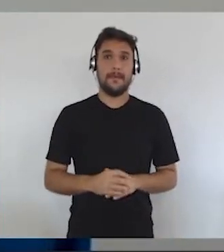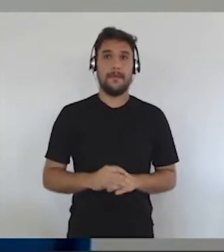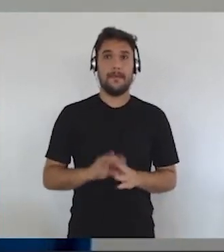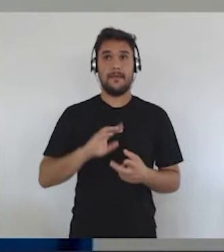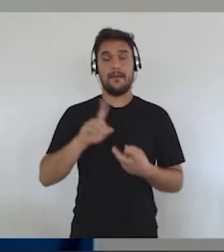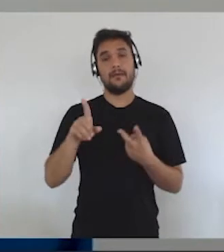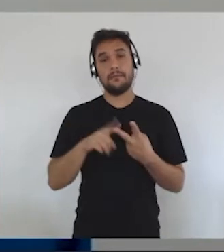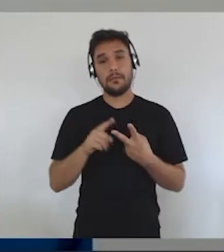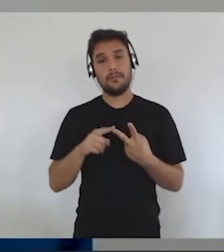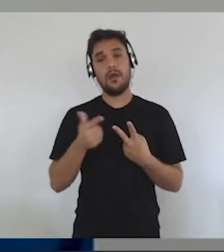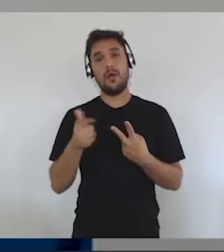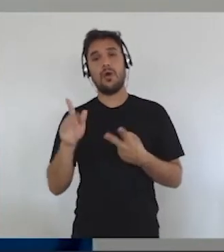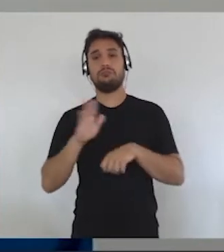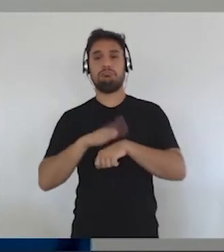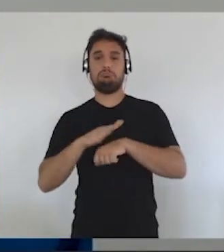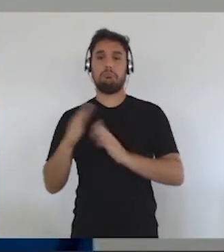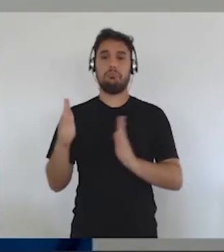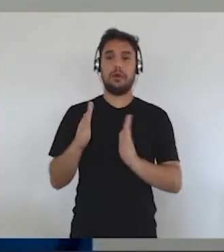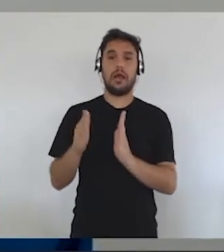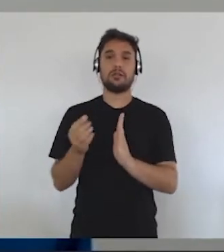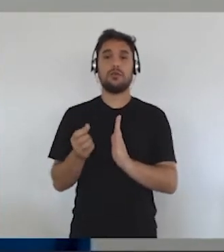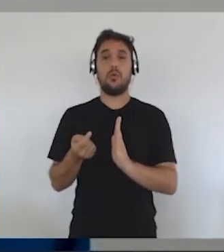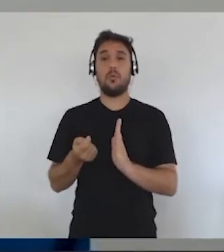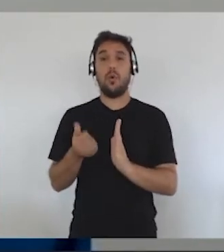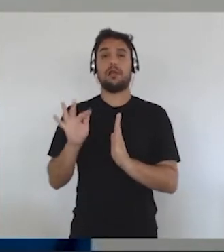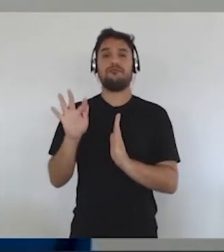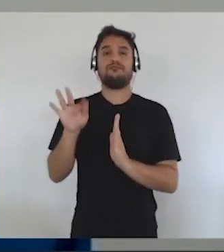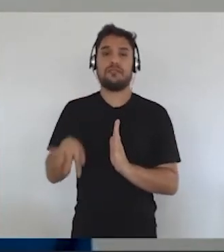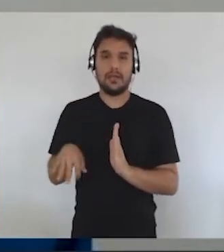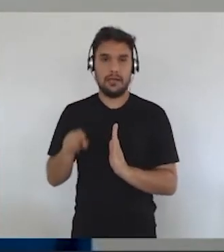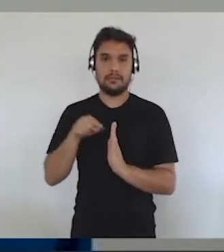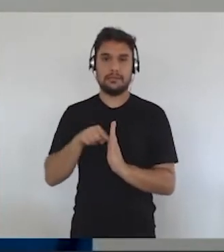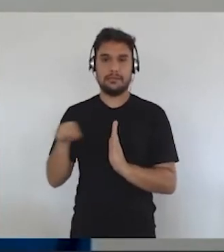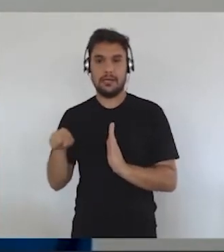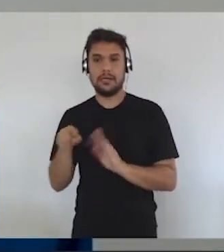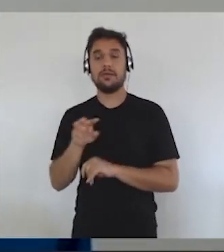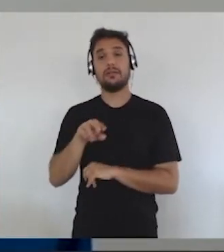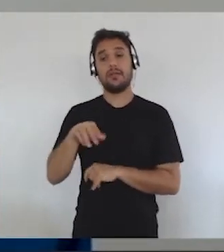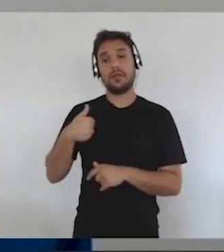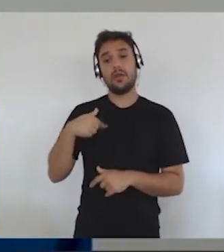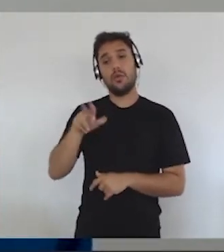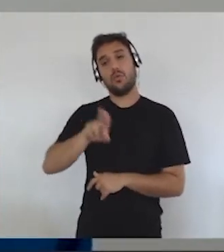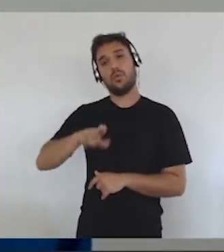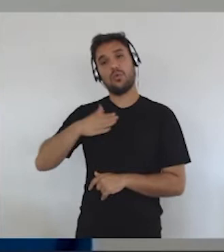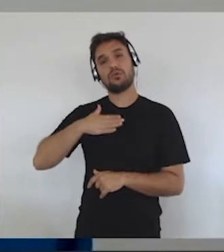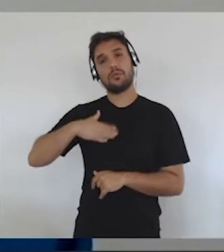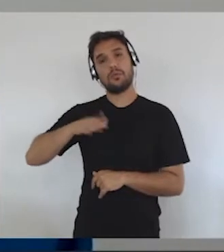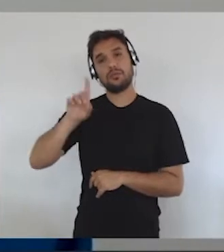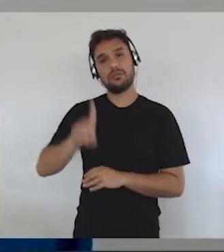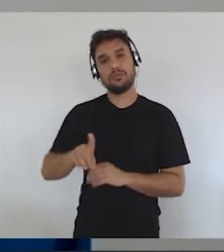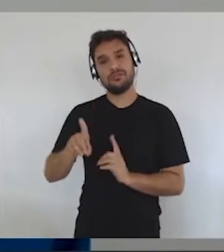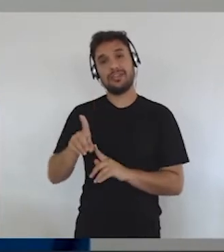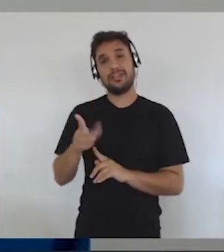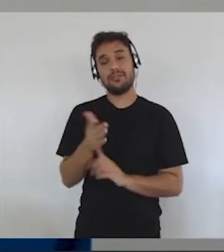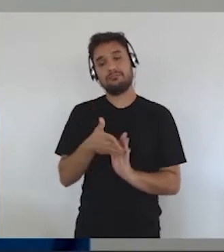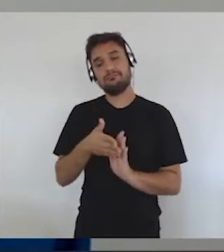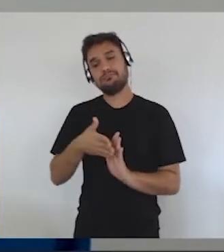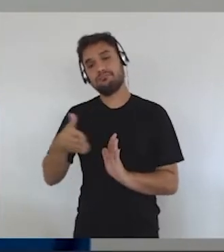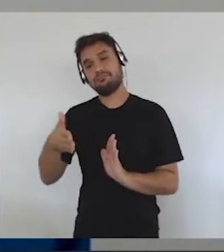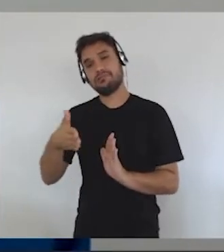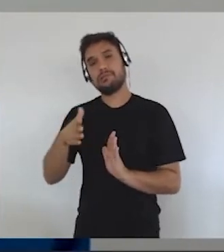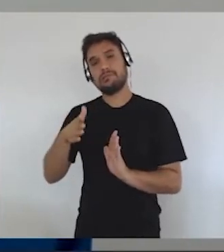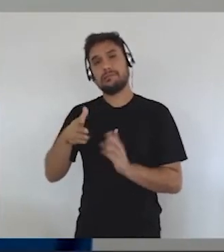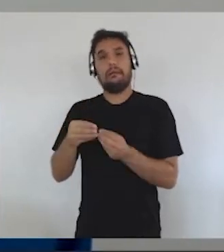próximos de um prazo de decadência ou de prescrição em que o exercício do direito pudesse estar